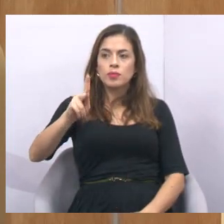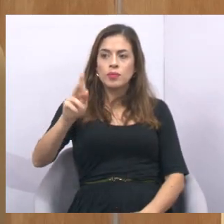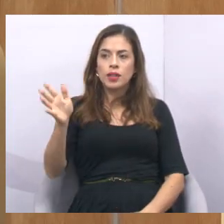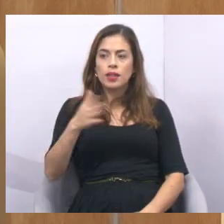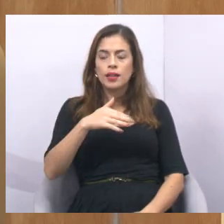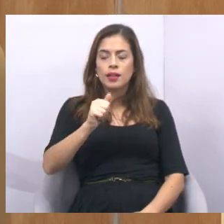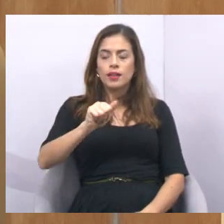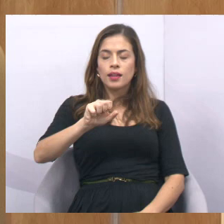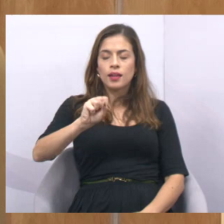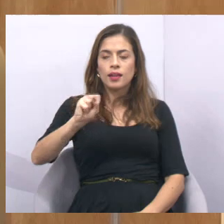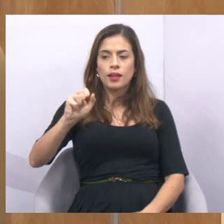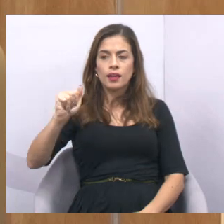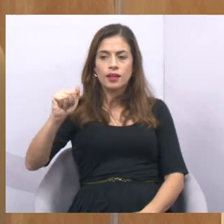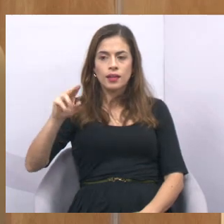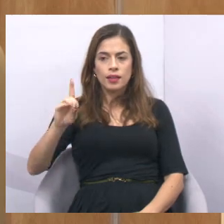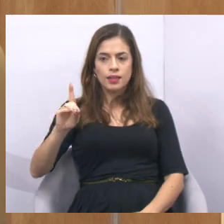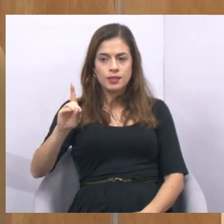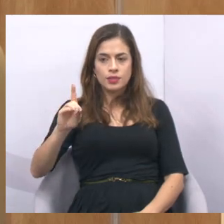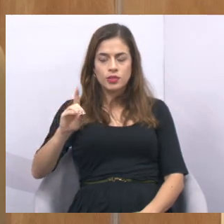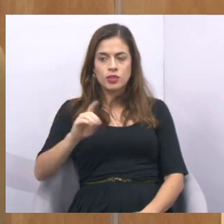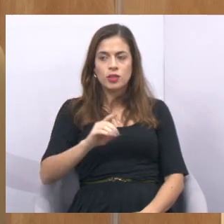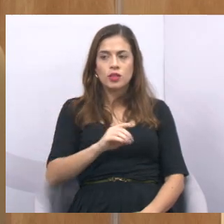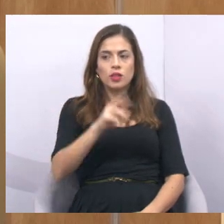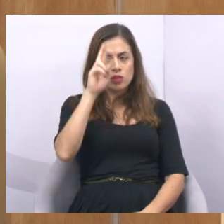o seu Oswaldo era presidente do Trianon,